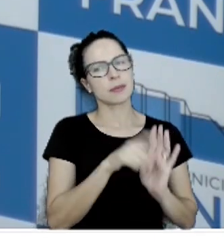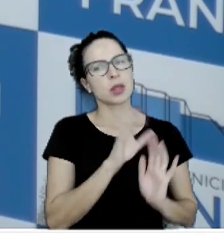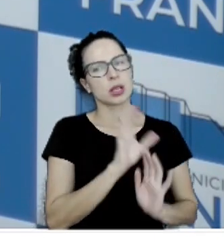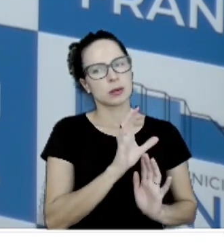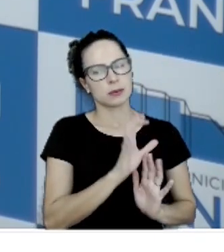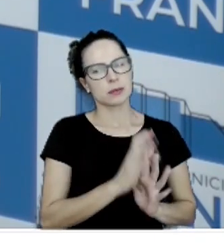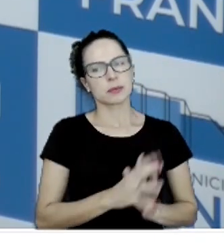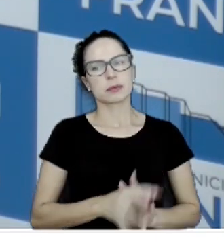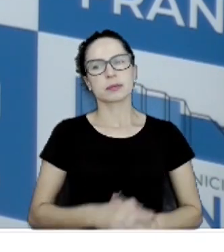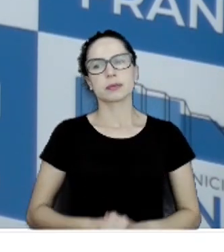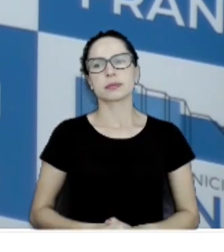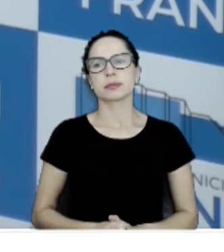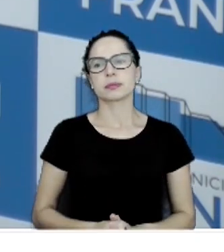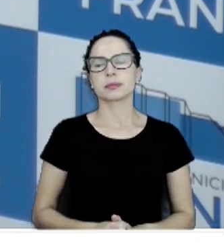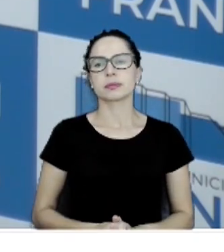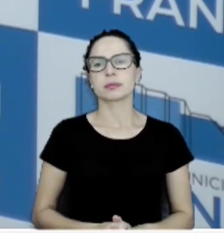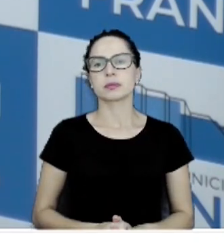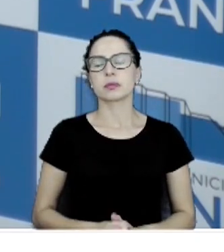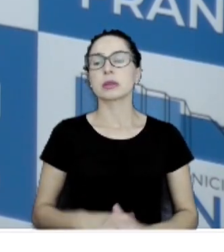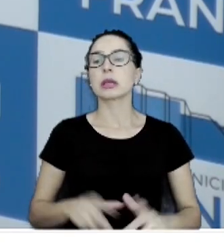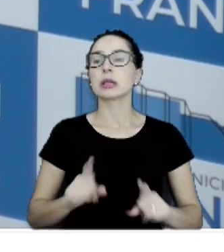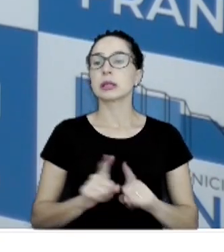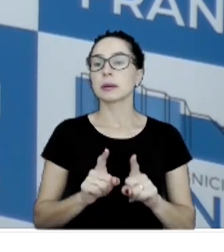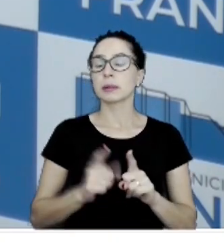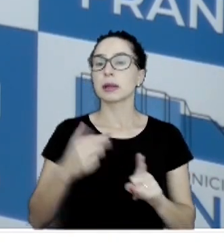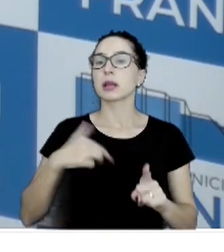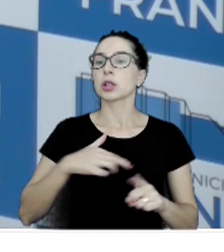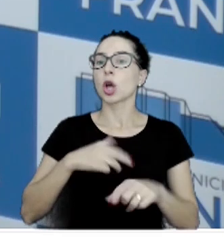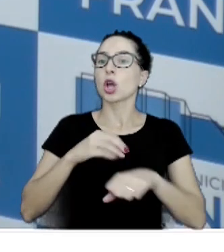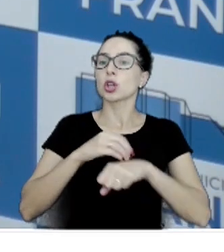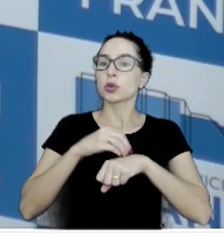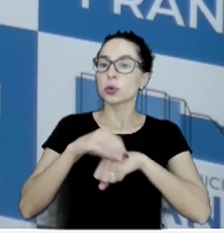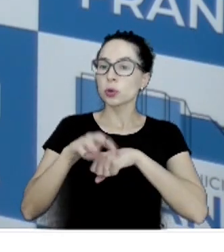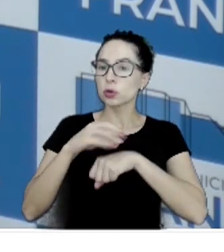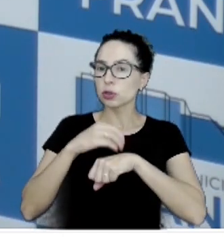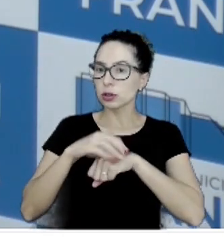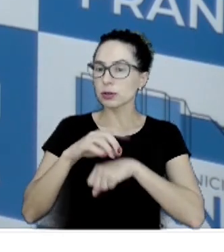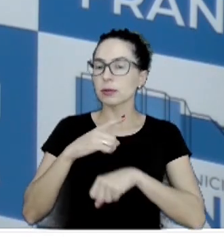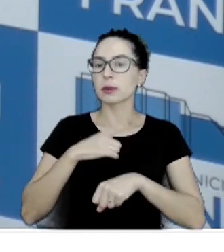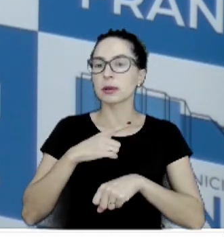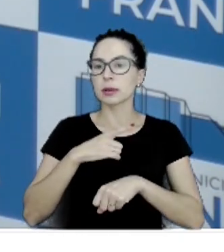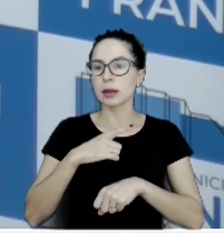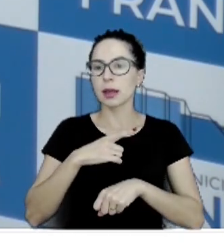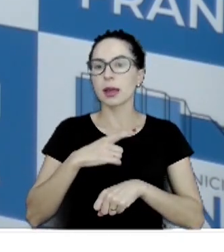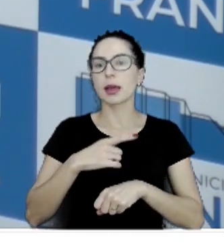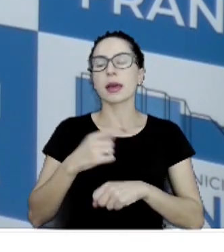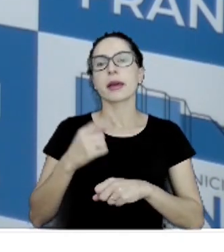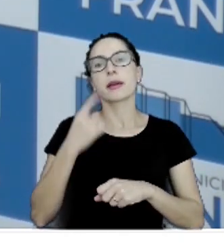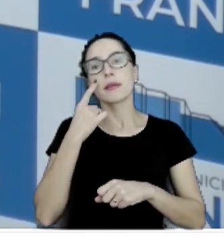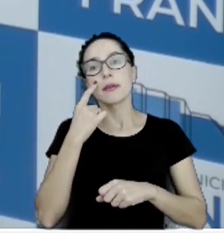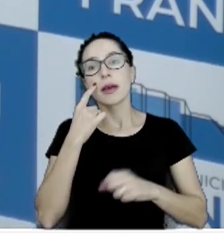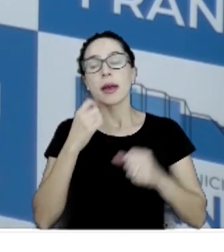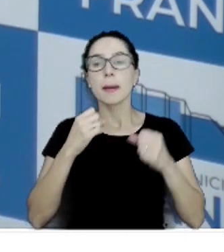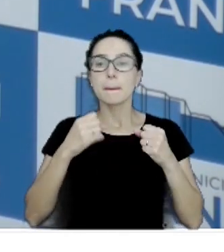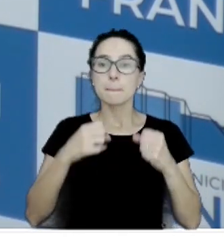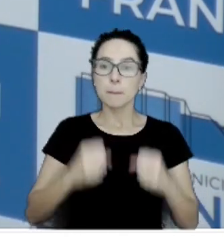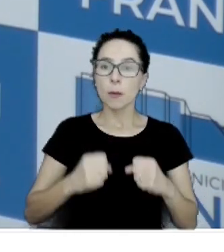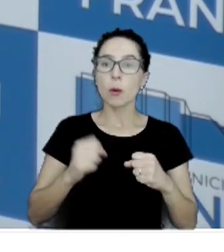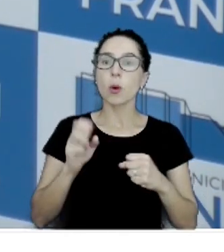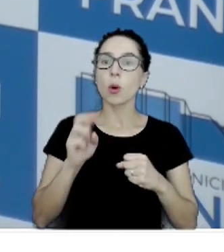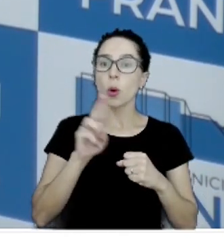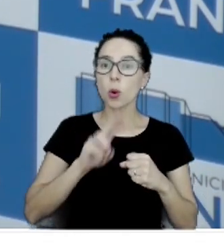A gente tem levado sugestões como a possibilidade da utilização do